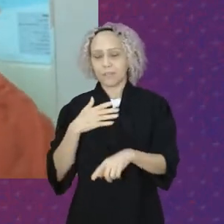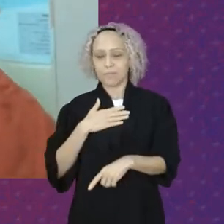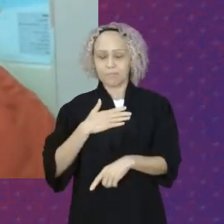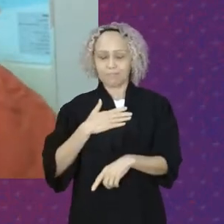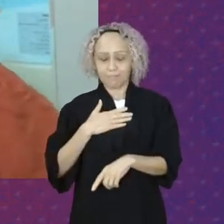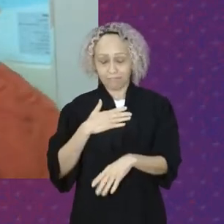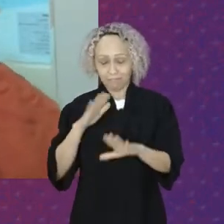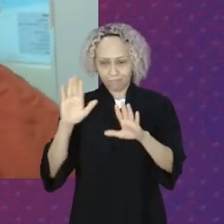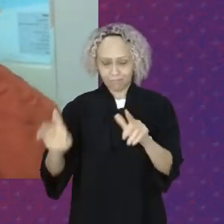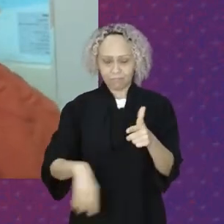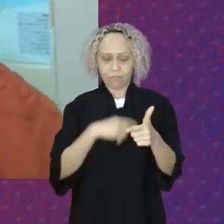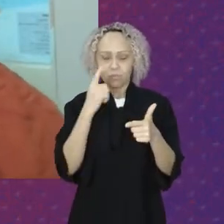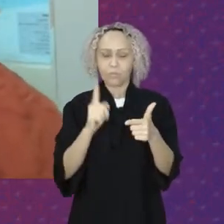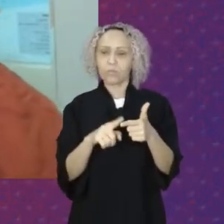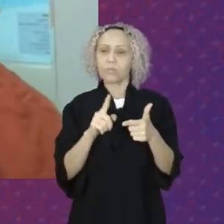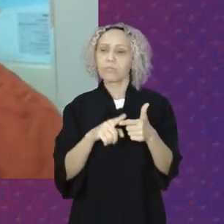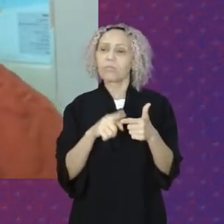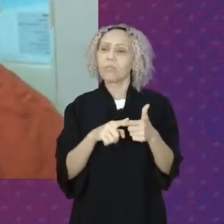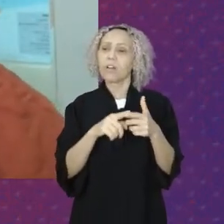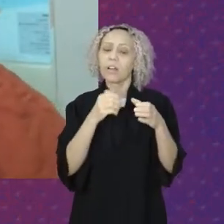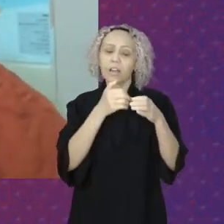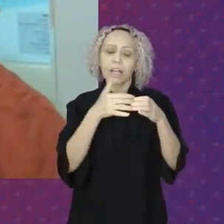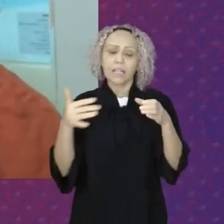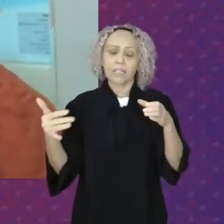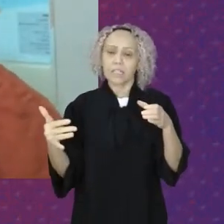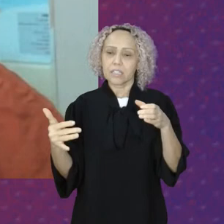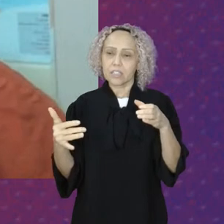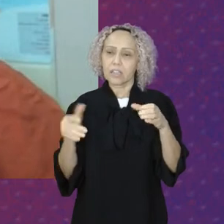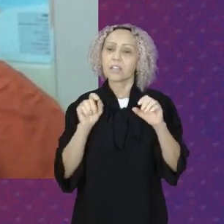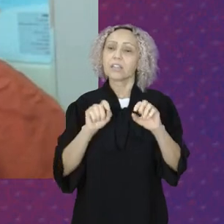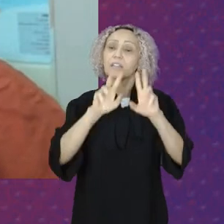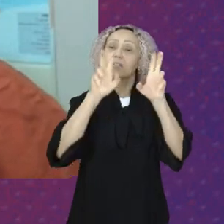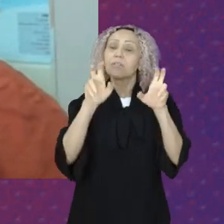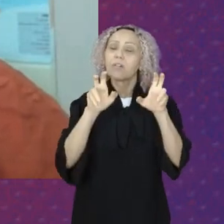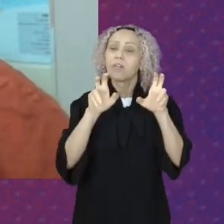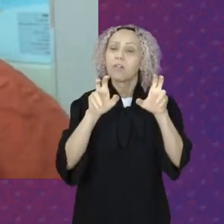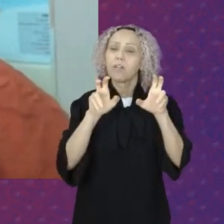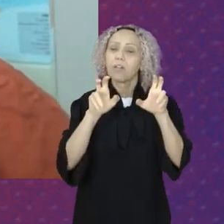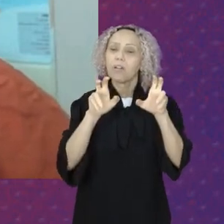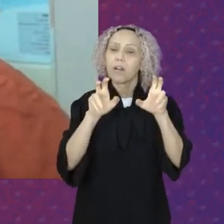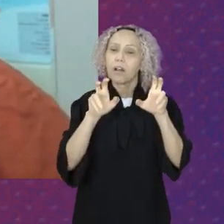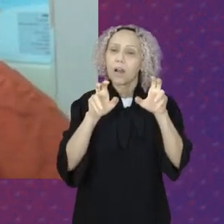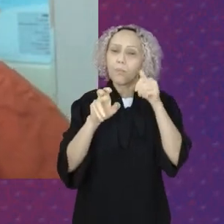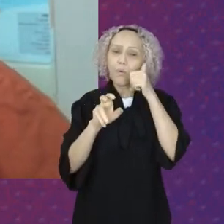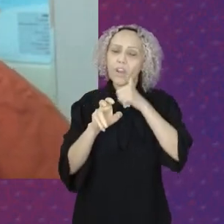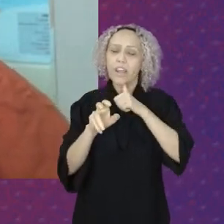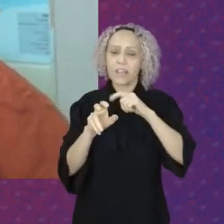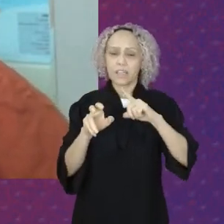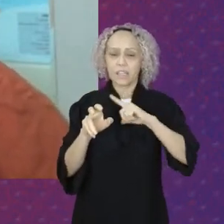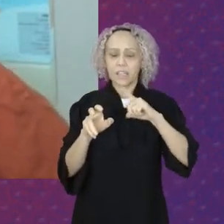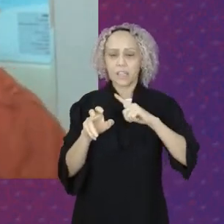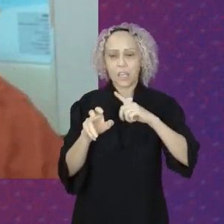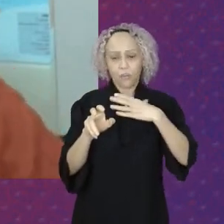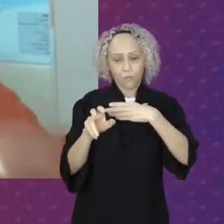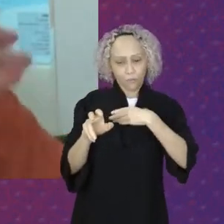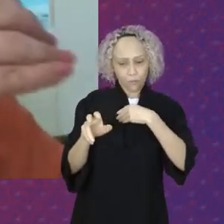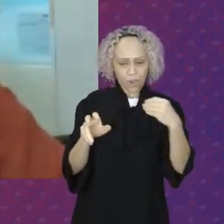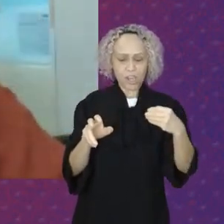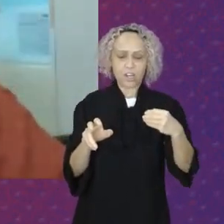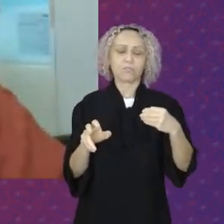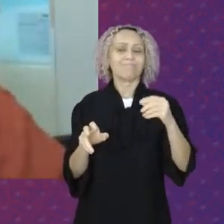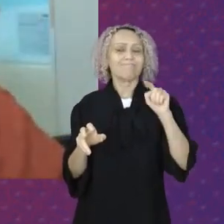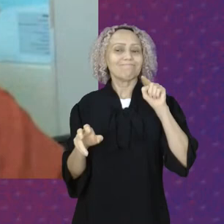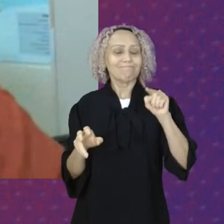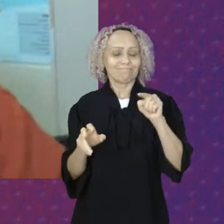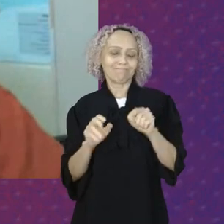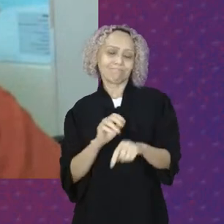da maternidade que eu quero falar também aqui, para ir nesse encerramento, colocando